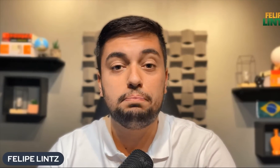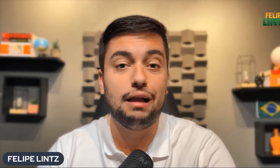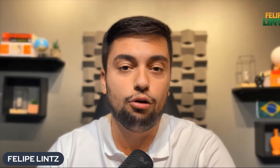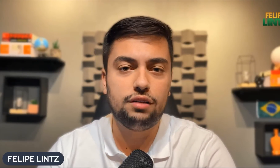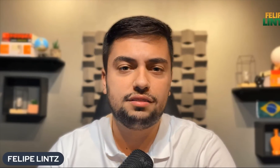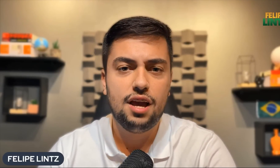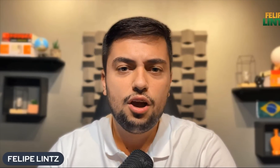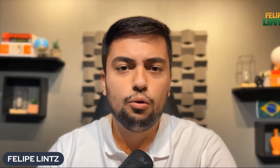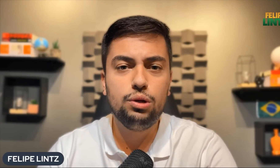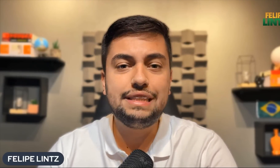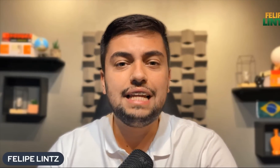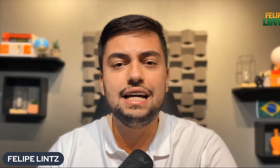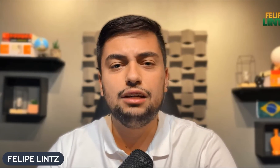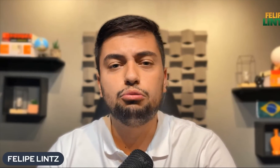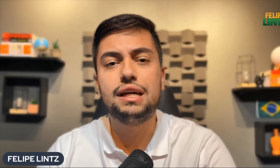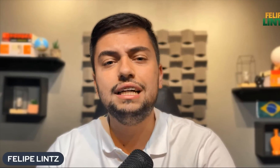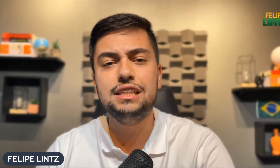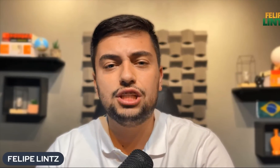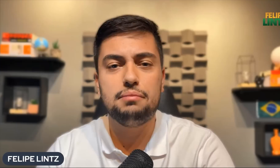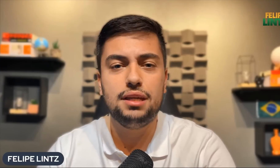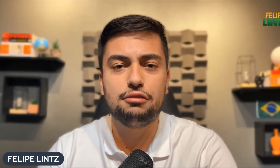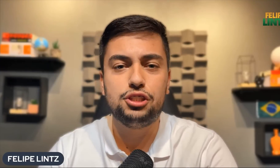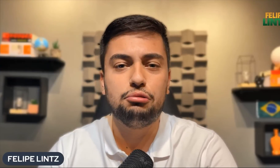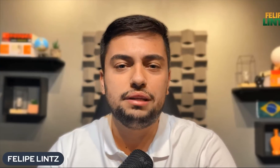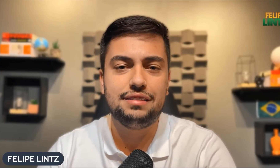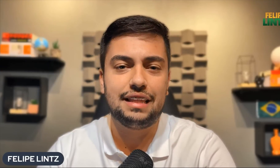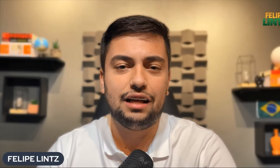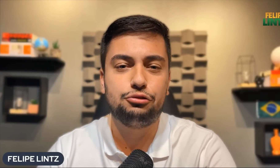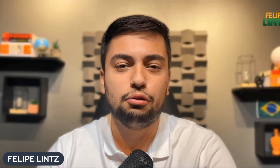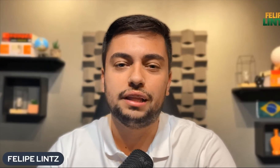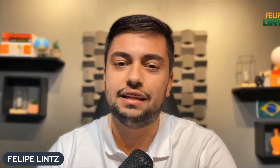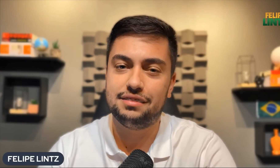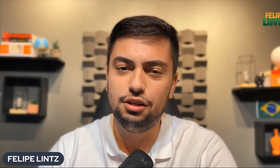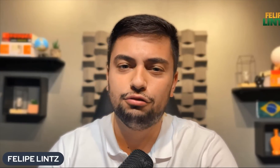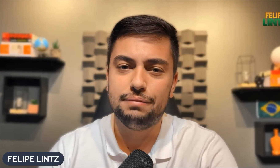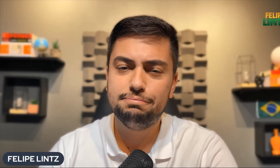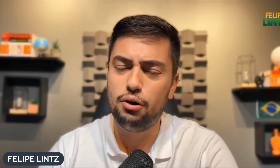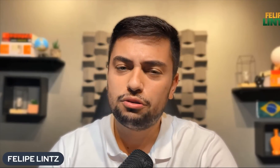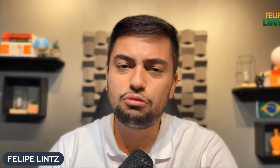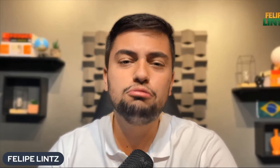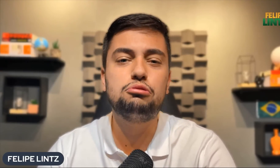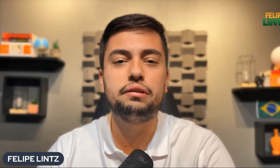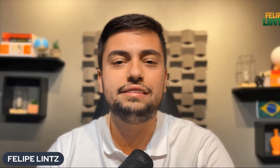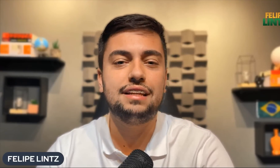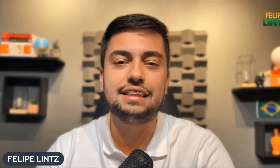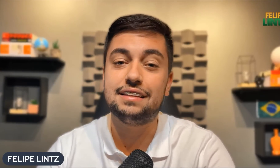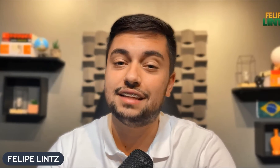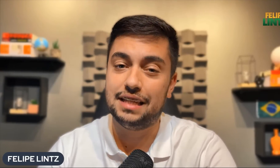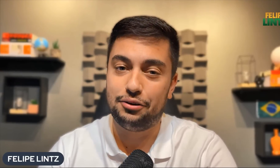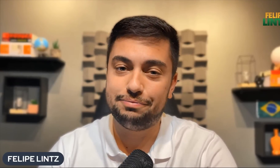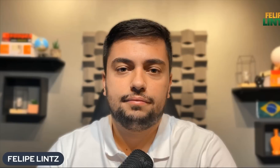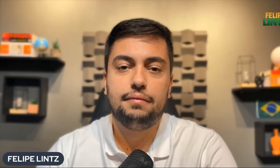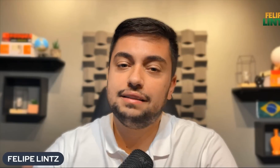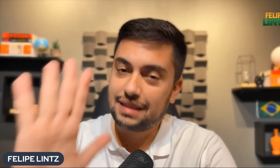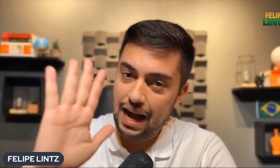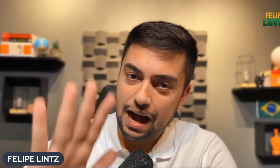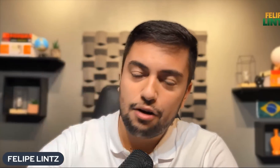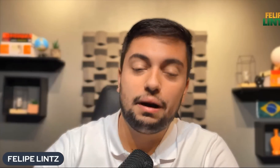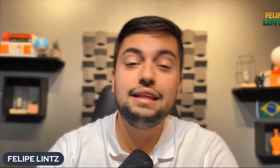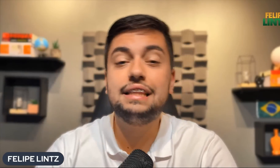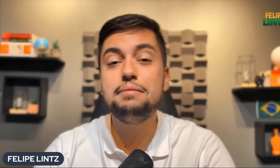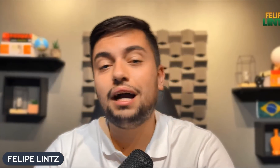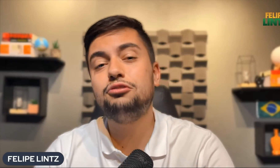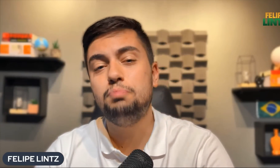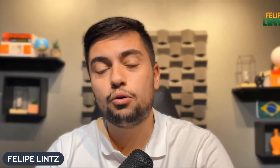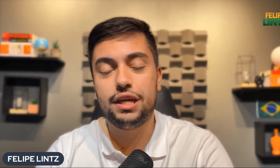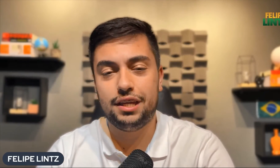de Palocci, o italiano, grande amigo de Luiz Inácio Lula da Silva? Bom, com toda certeza não. Mas calma,